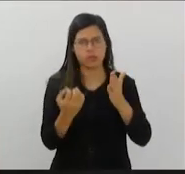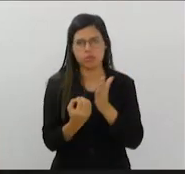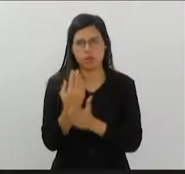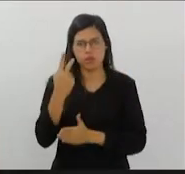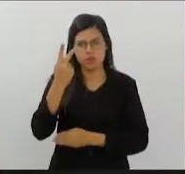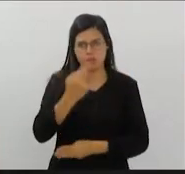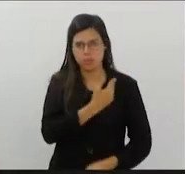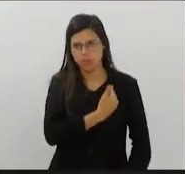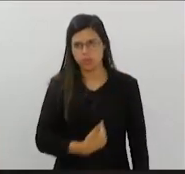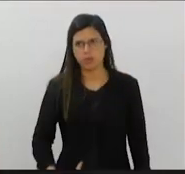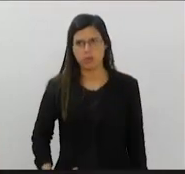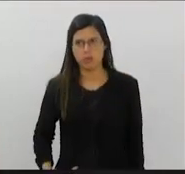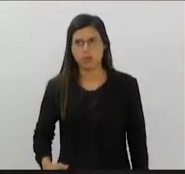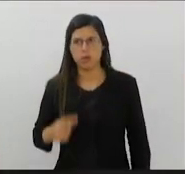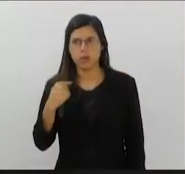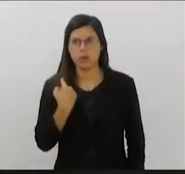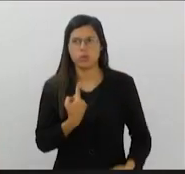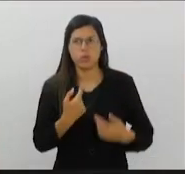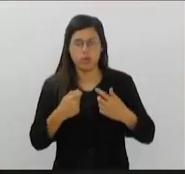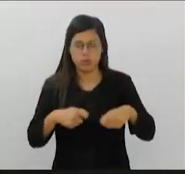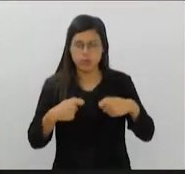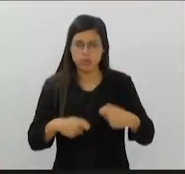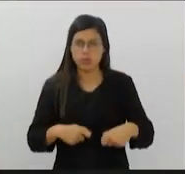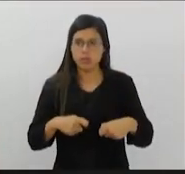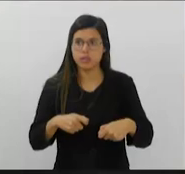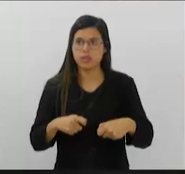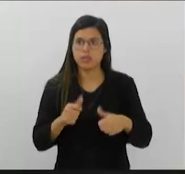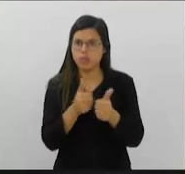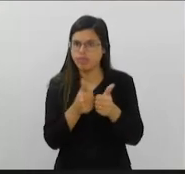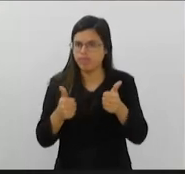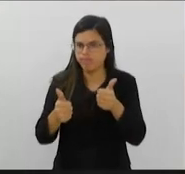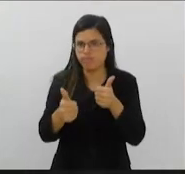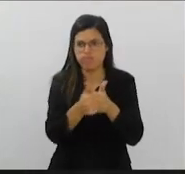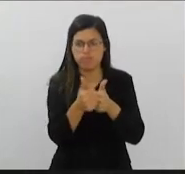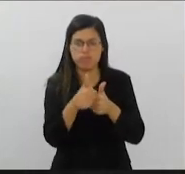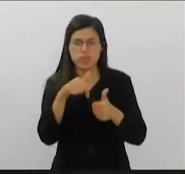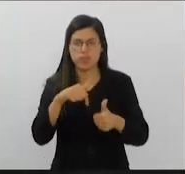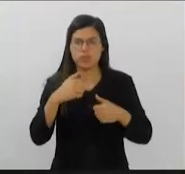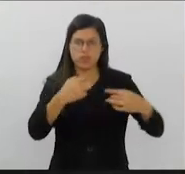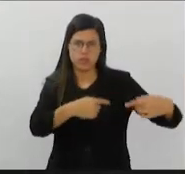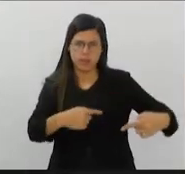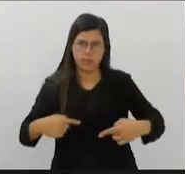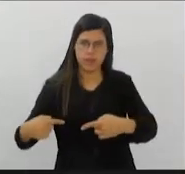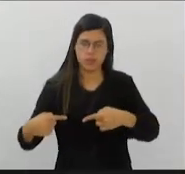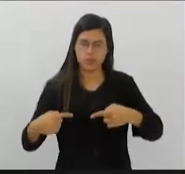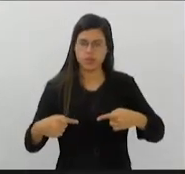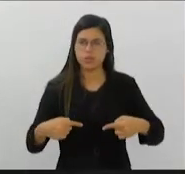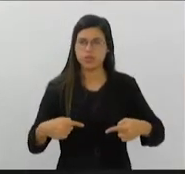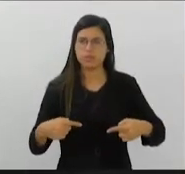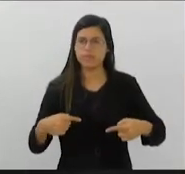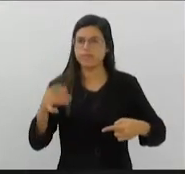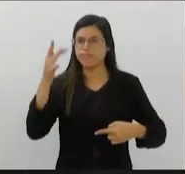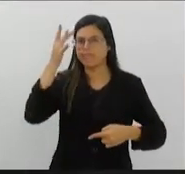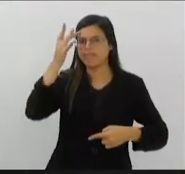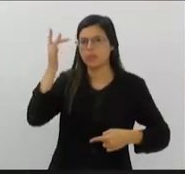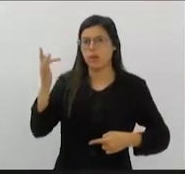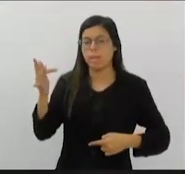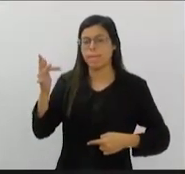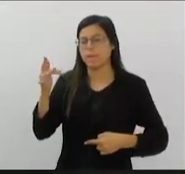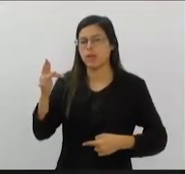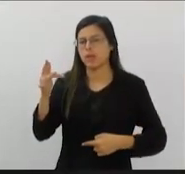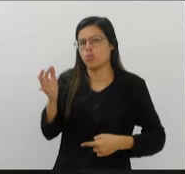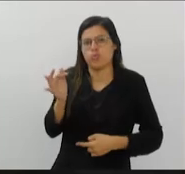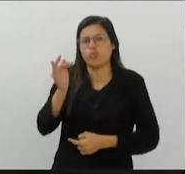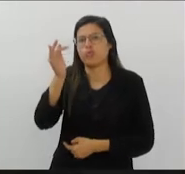políticas públicas. Nós precisamos estar no centro desses debates para que, no amanhã,